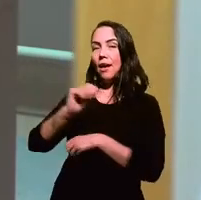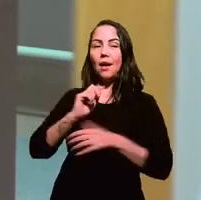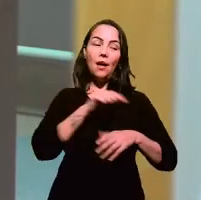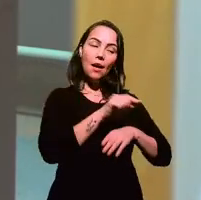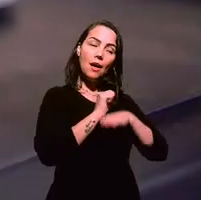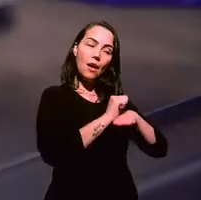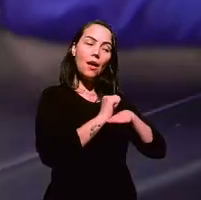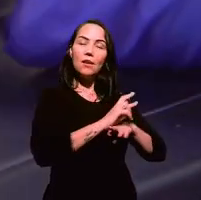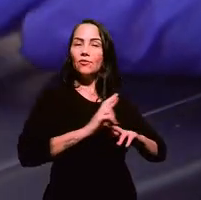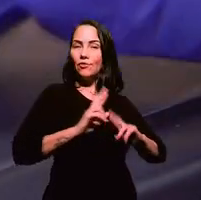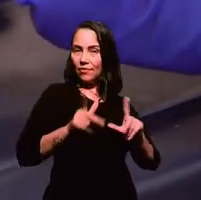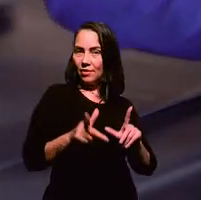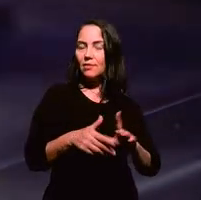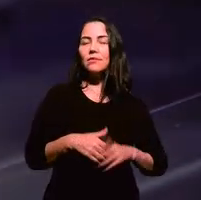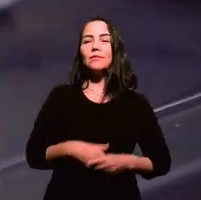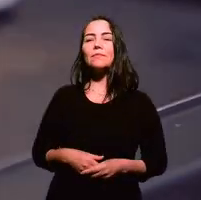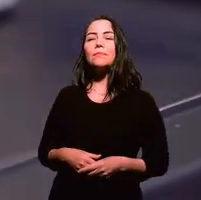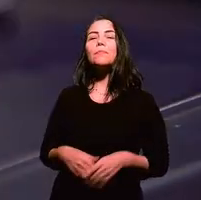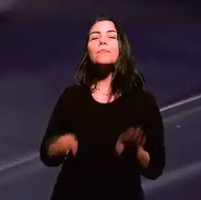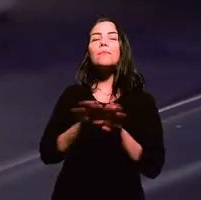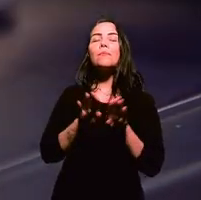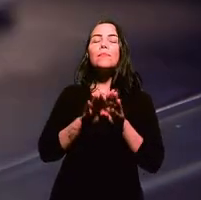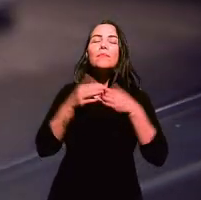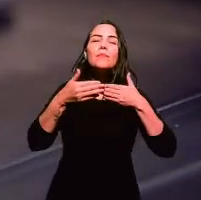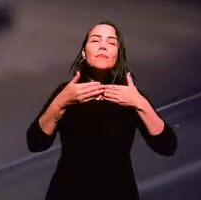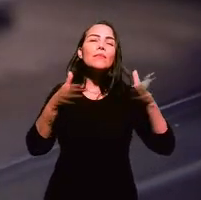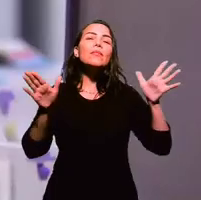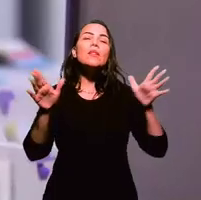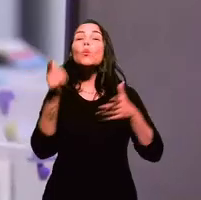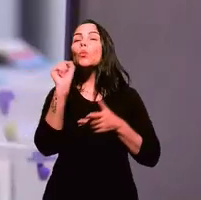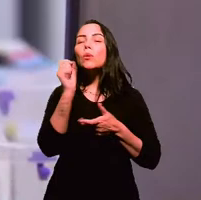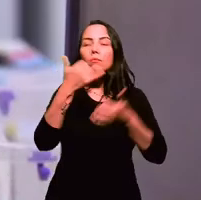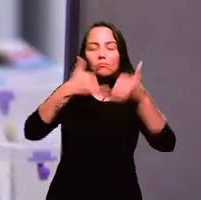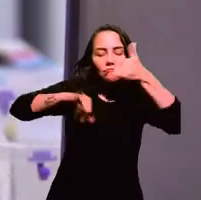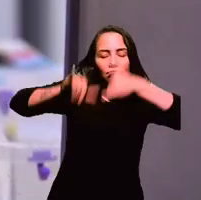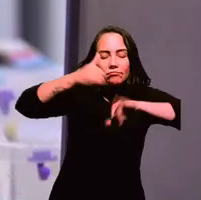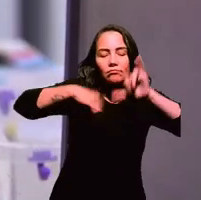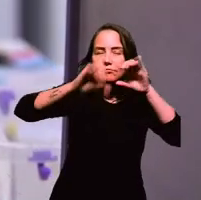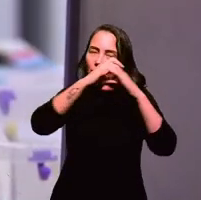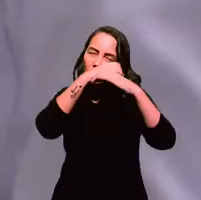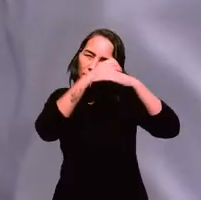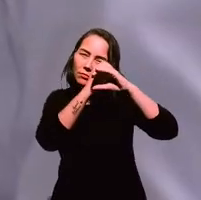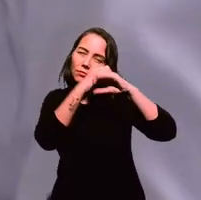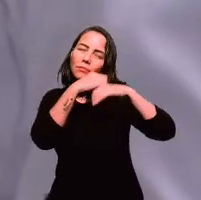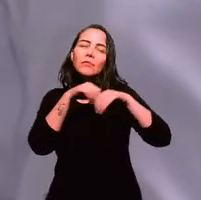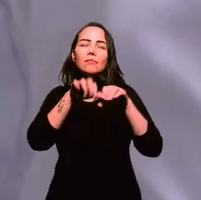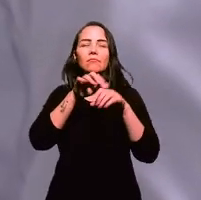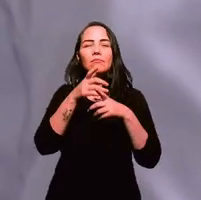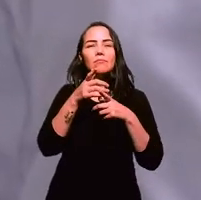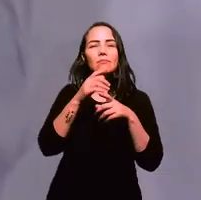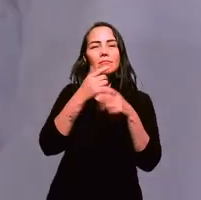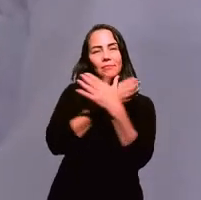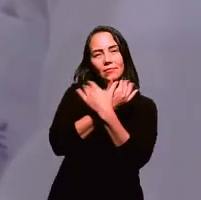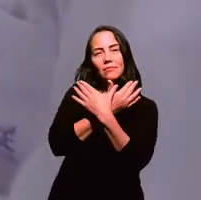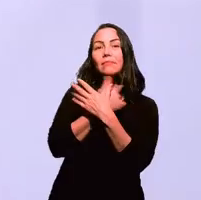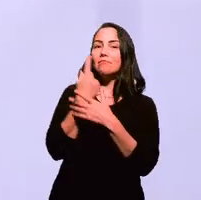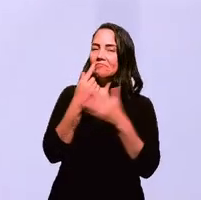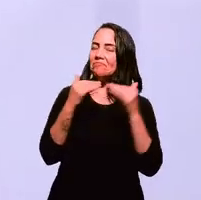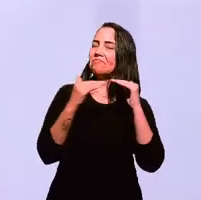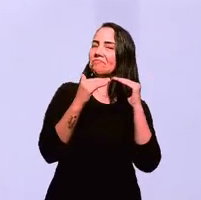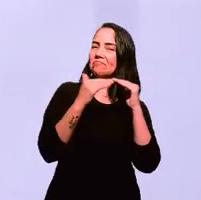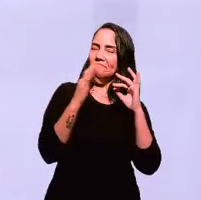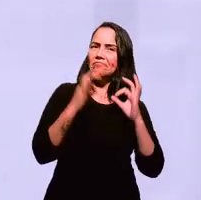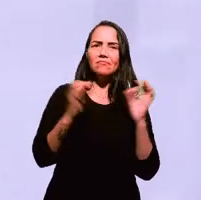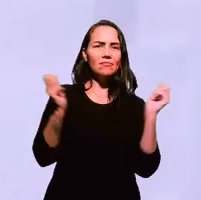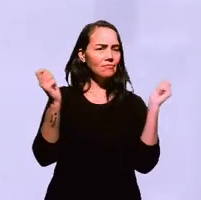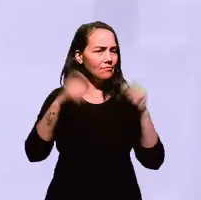diferenciado. Nós também inauguramos o Laboratório São José, onde entendemos que teríamos uma sinergia bastante grande com